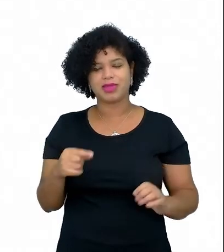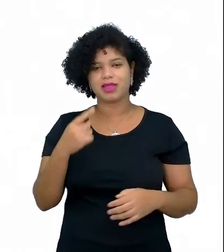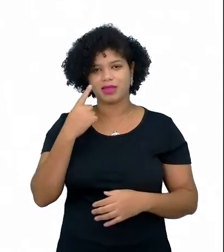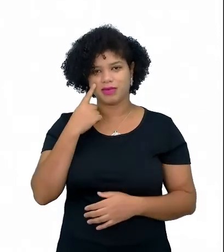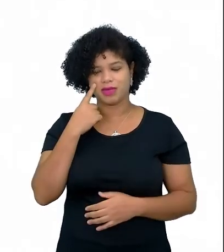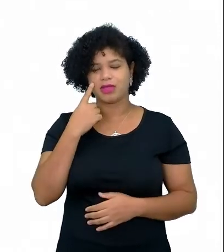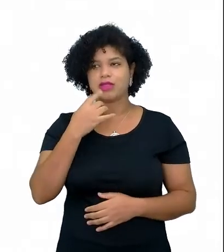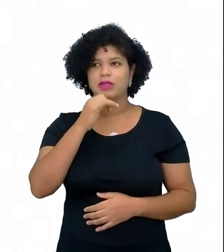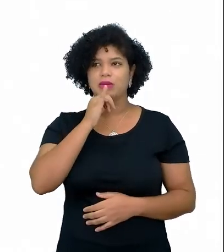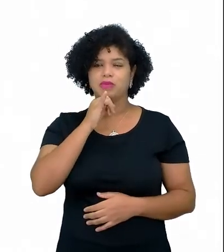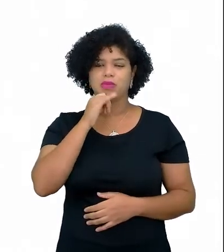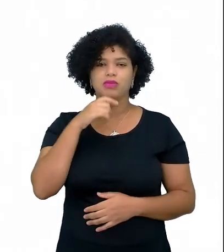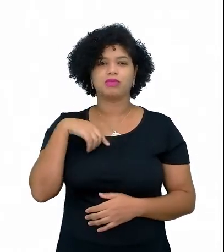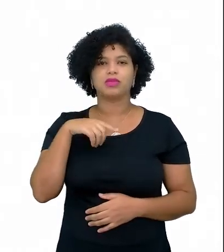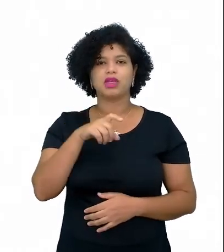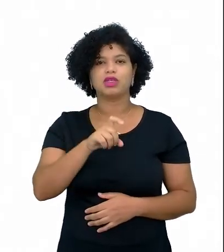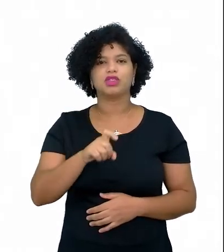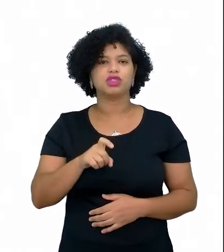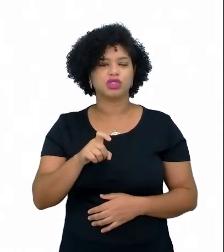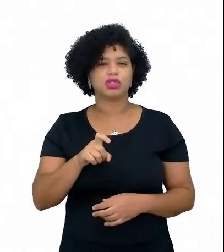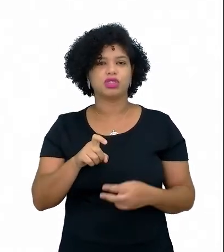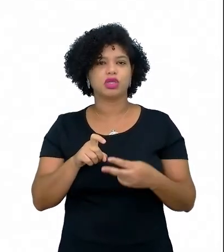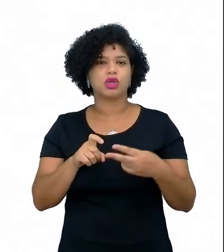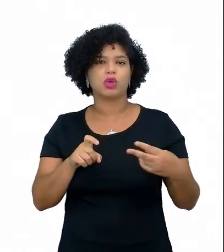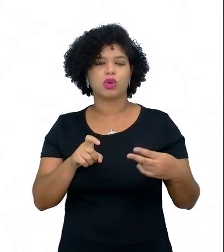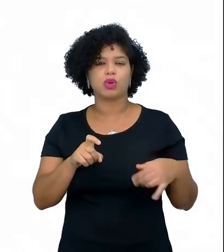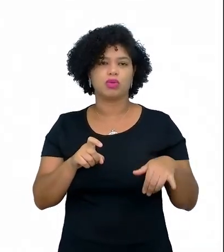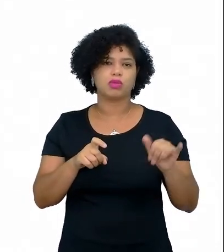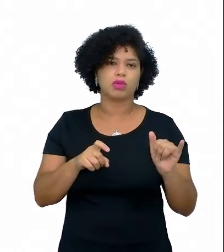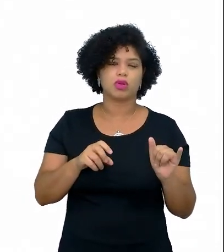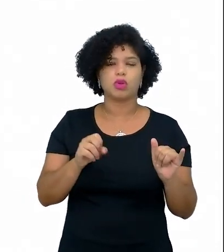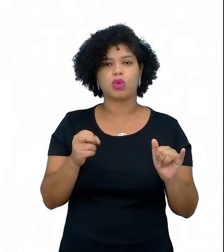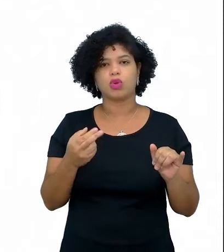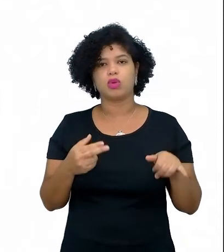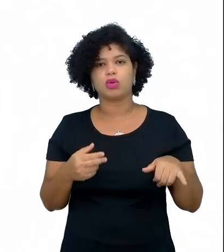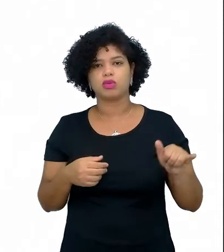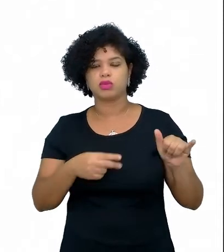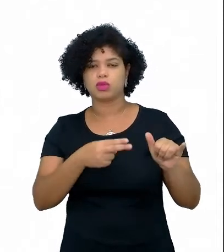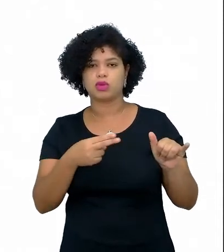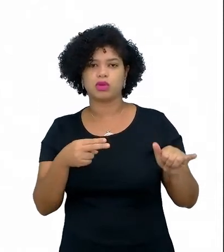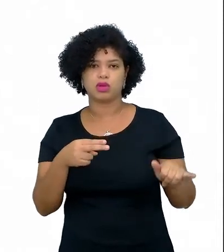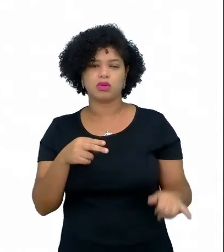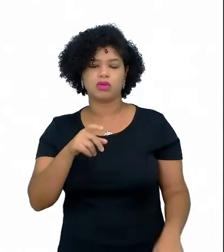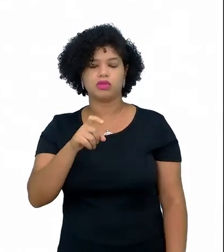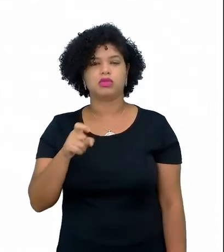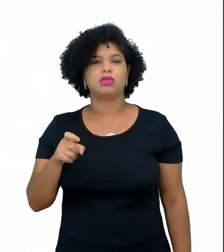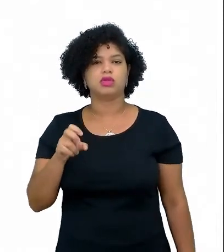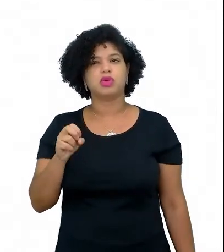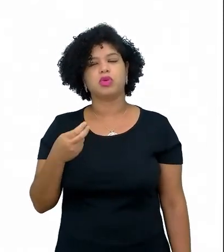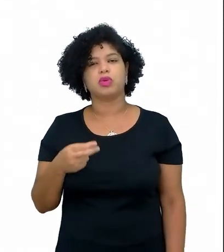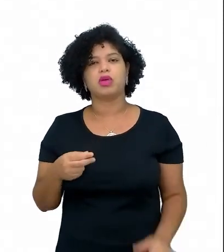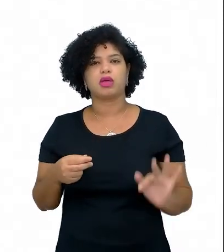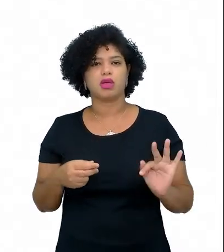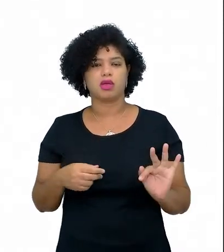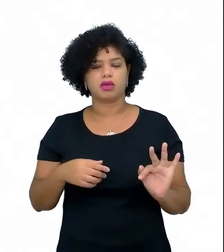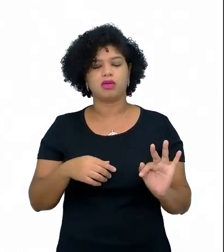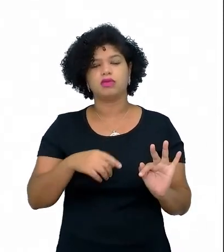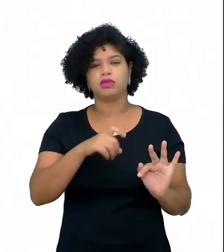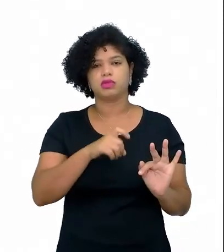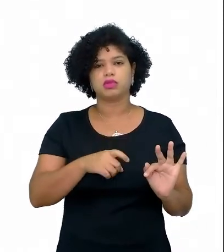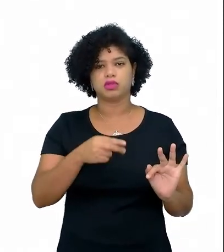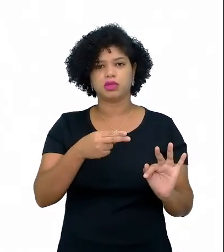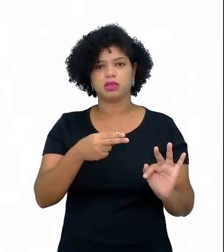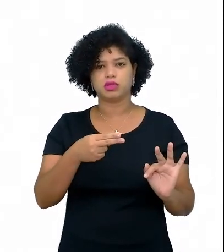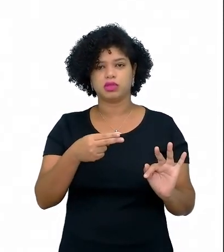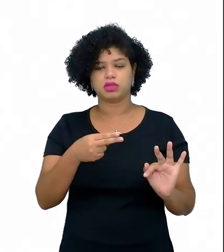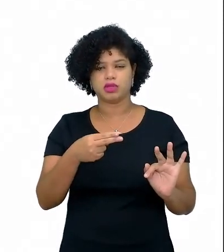Quando eu leio lá, x igual a y, ou y igual a x, ou f de x igual a x mais 2,